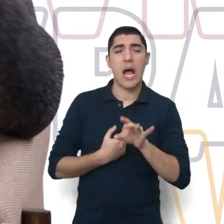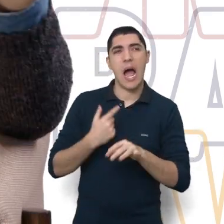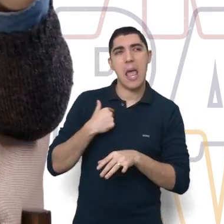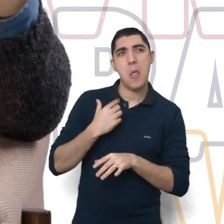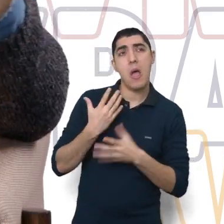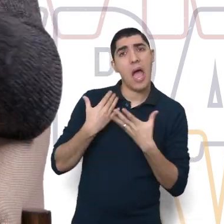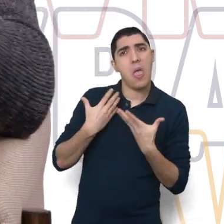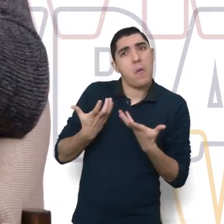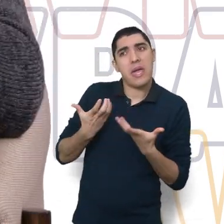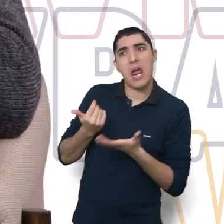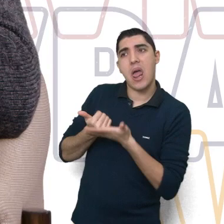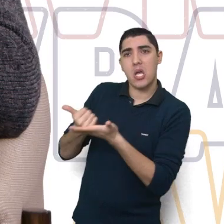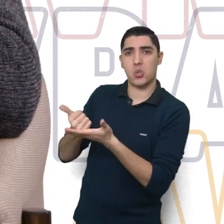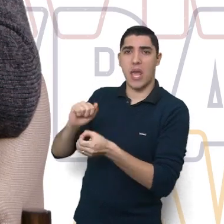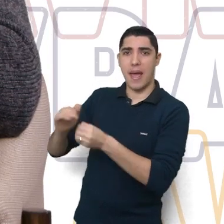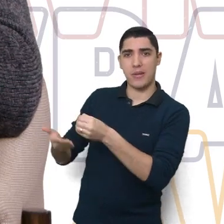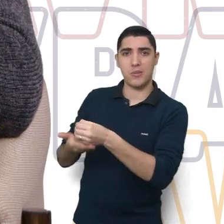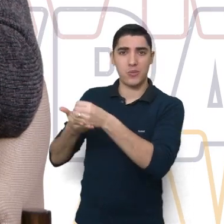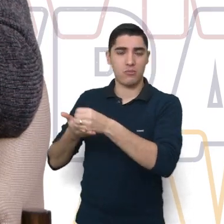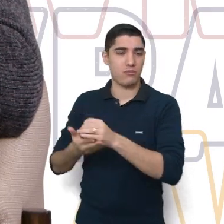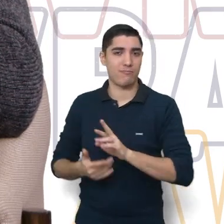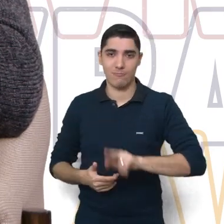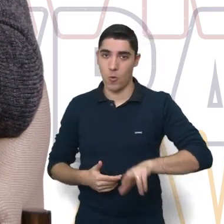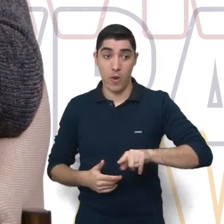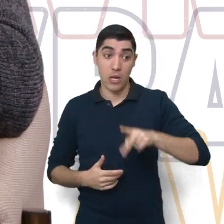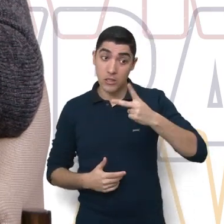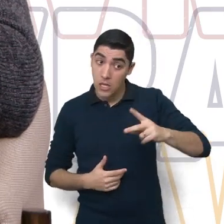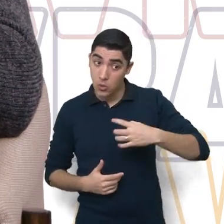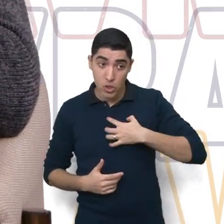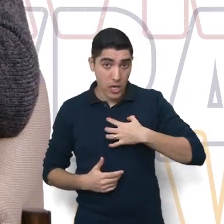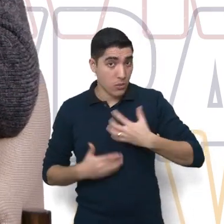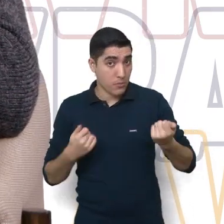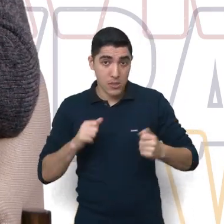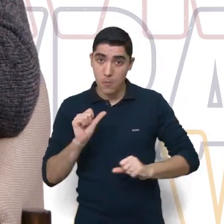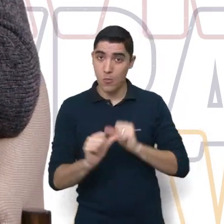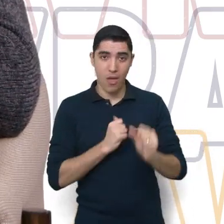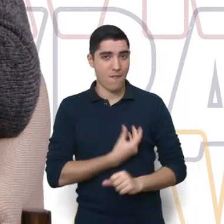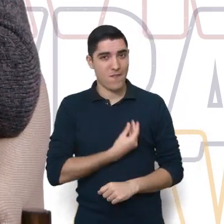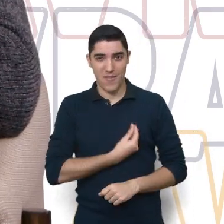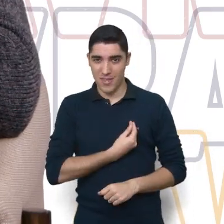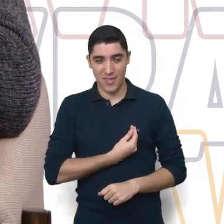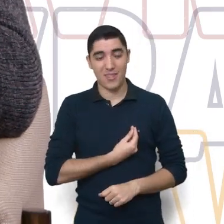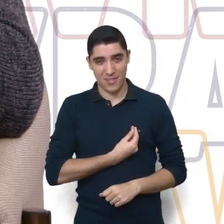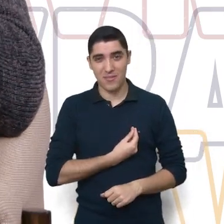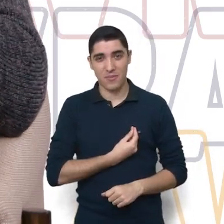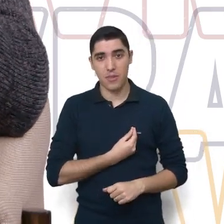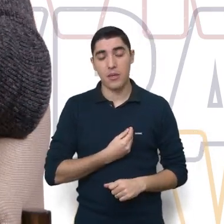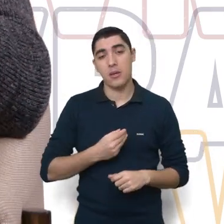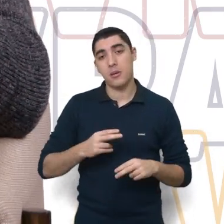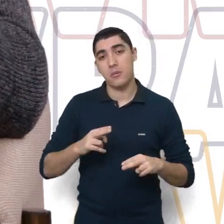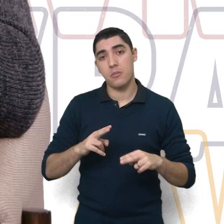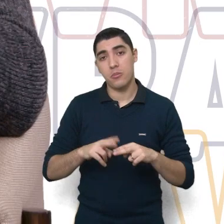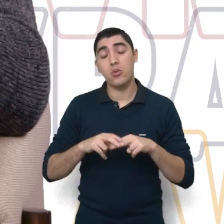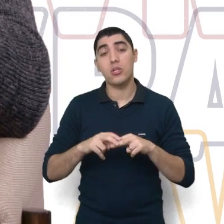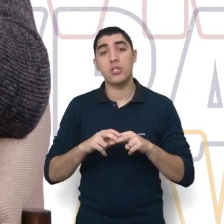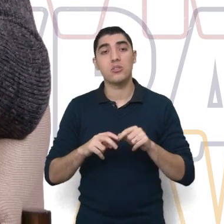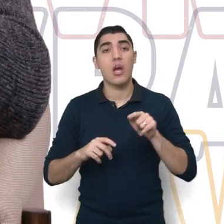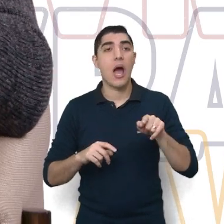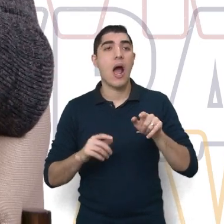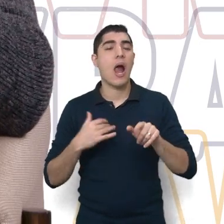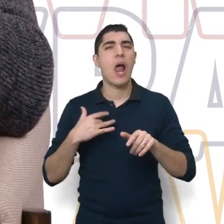ser outra coisa do que não ser sustentável Essa é o peso